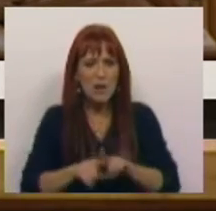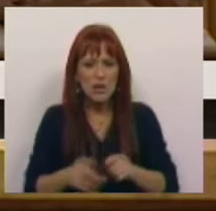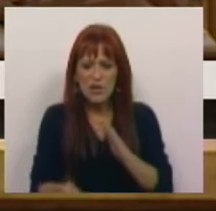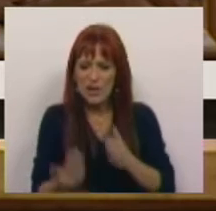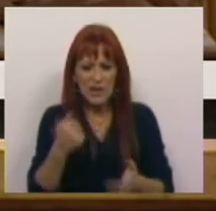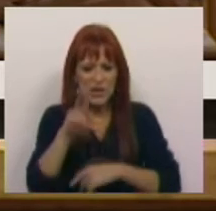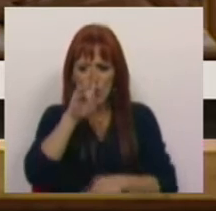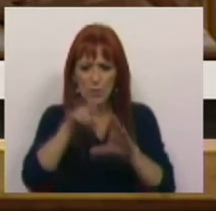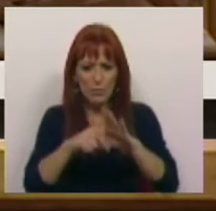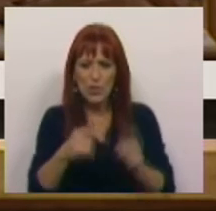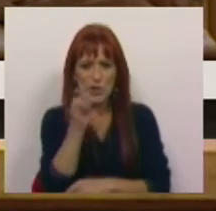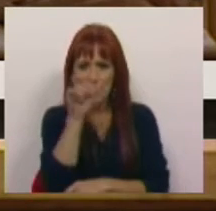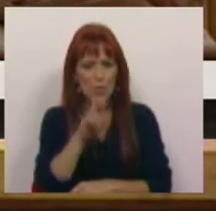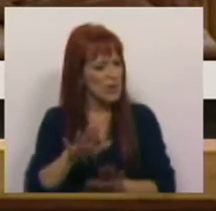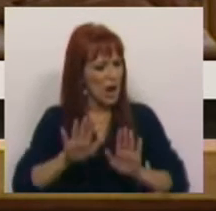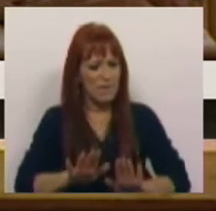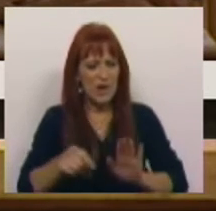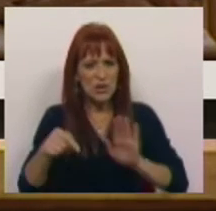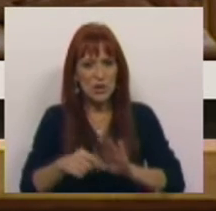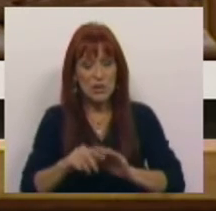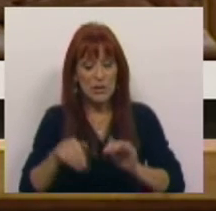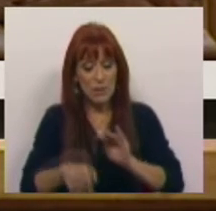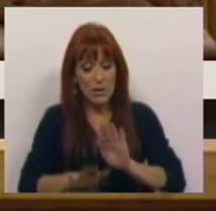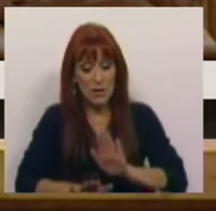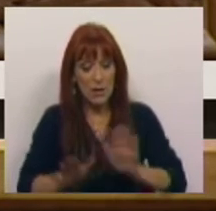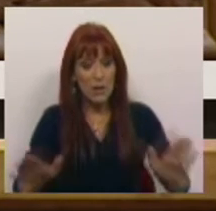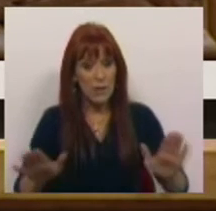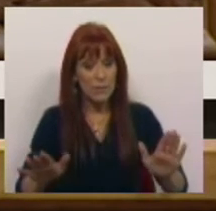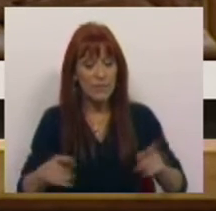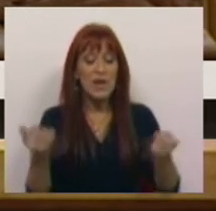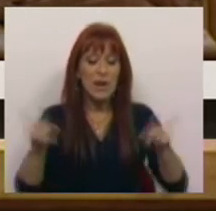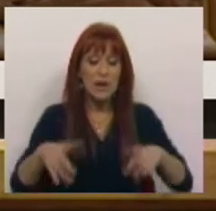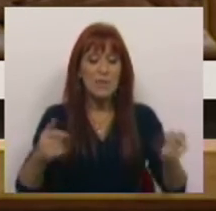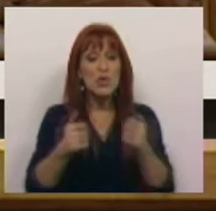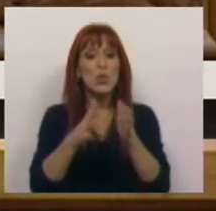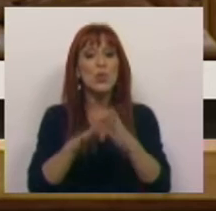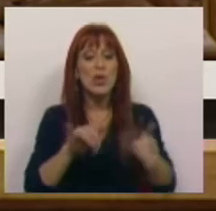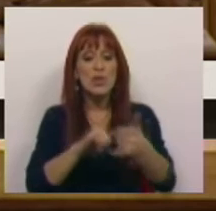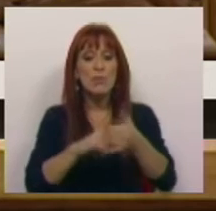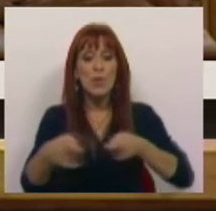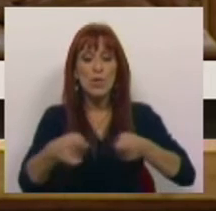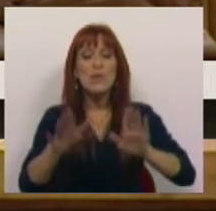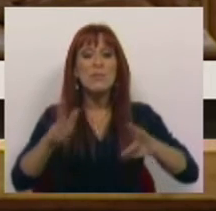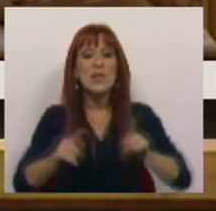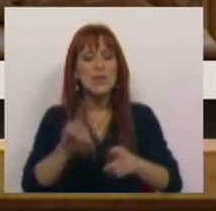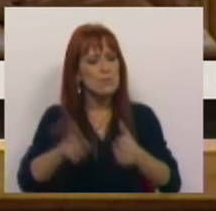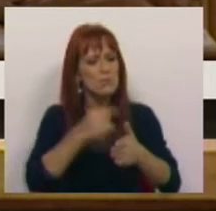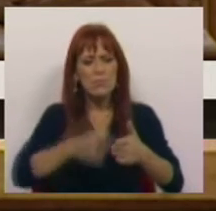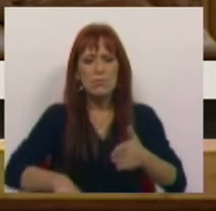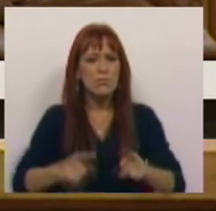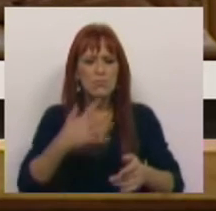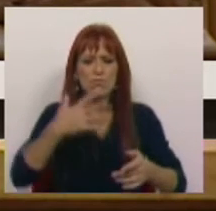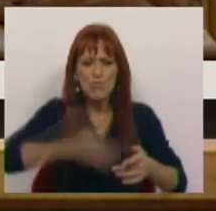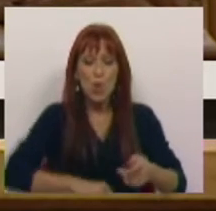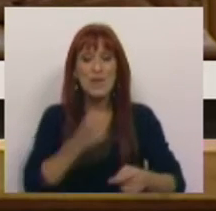exploradas de petróleo e gás não são mesmo para ficar no subsolo. Além disso, todas as concessões devem ser rescindidas